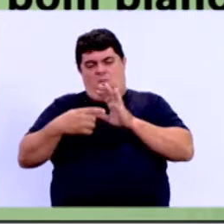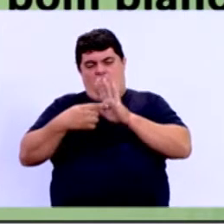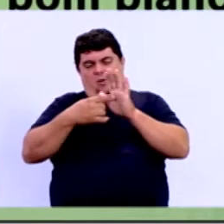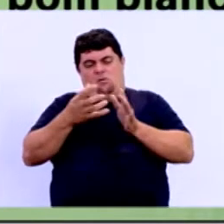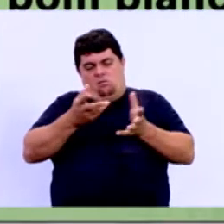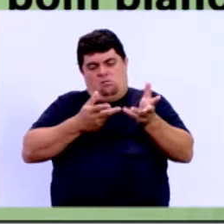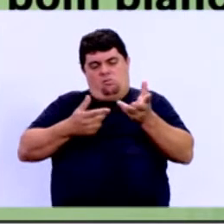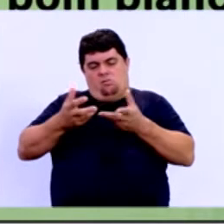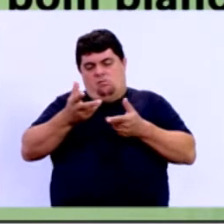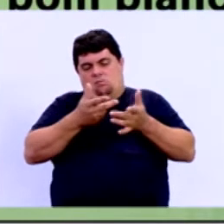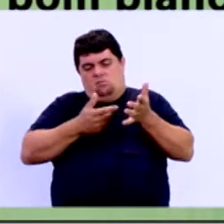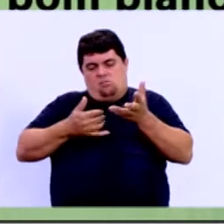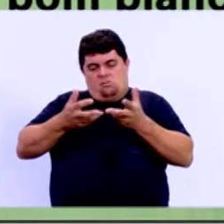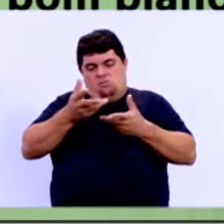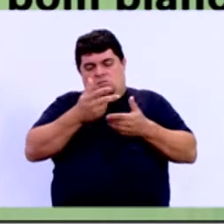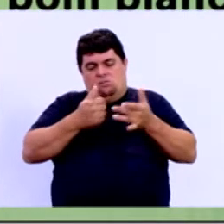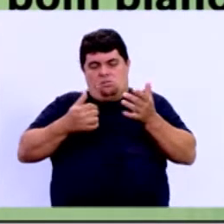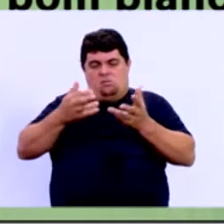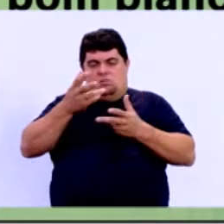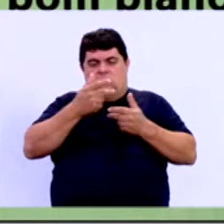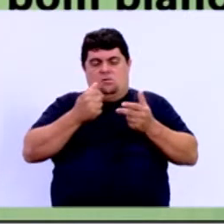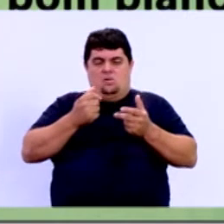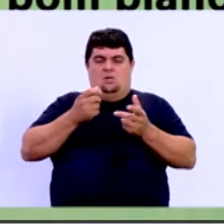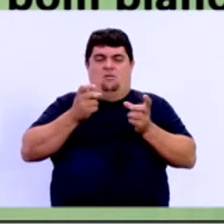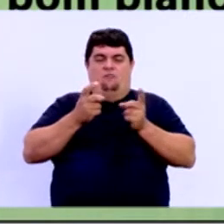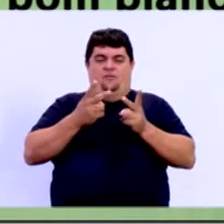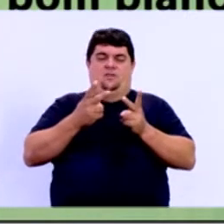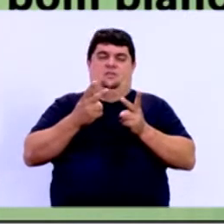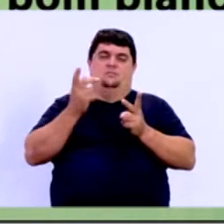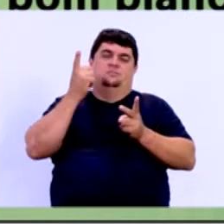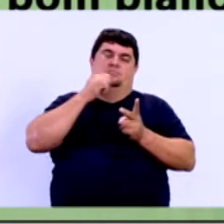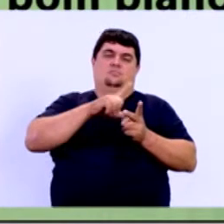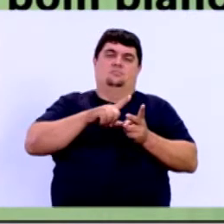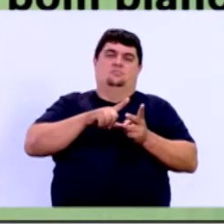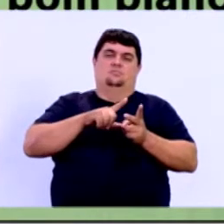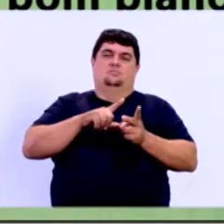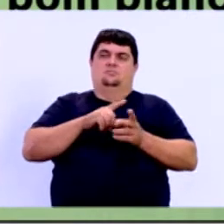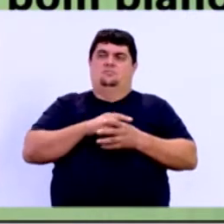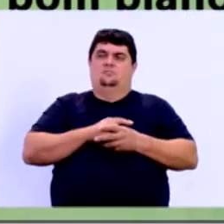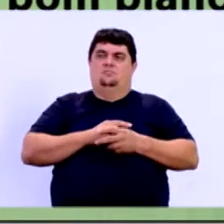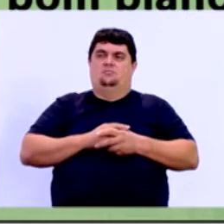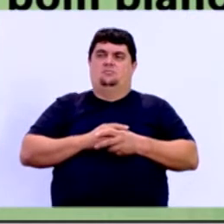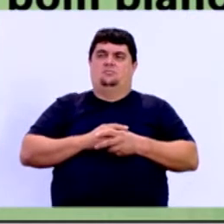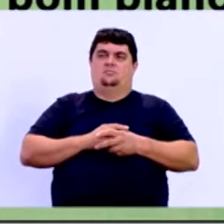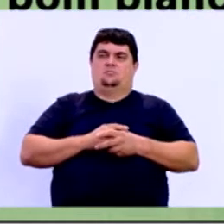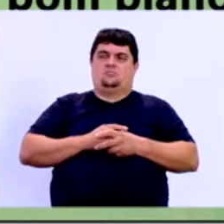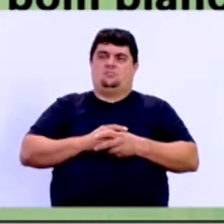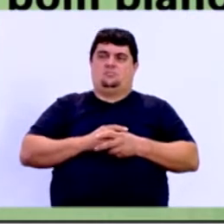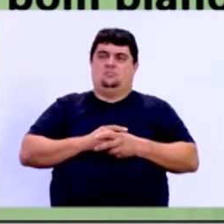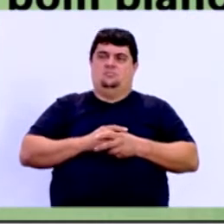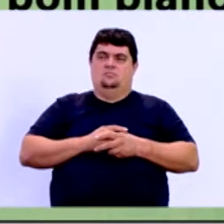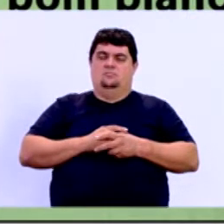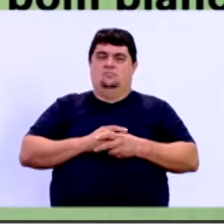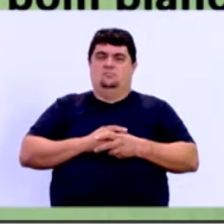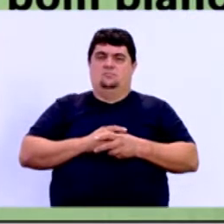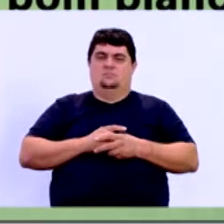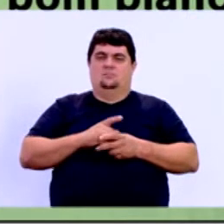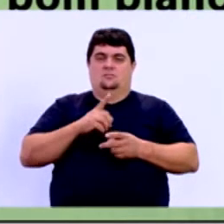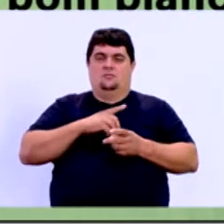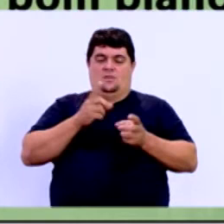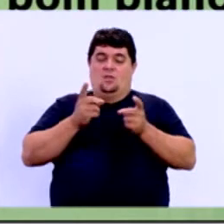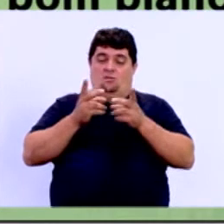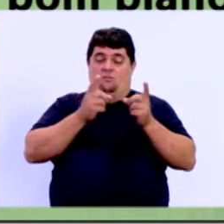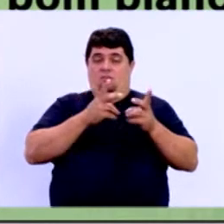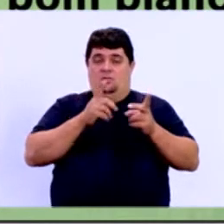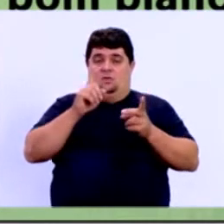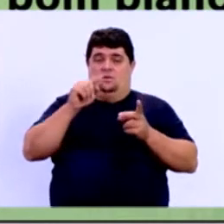ele usa do poder de persuasão para que essa venda ocorra, né? Então, essas vendas elas